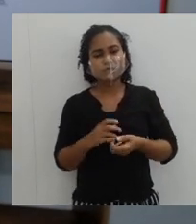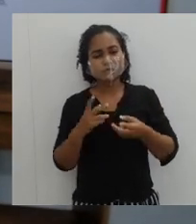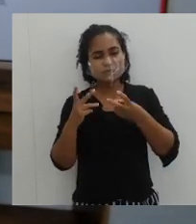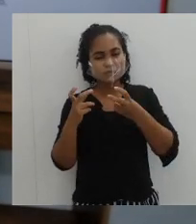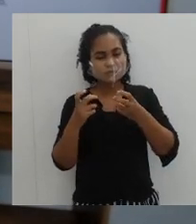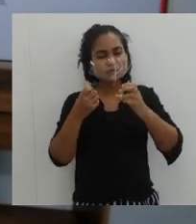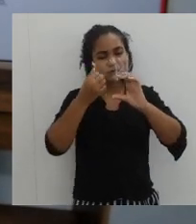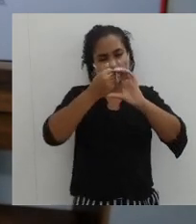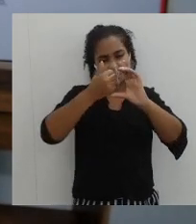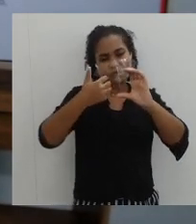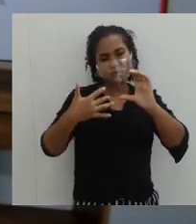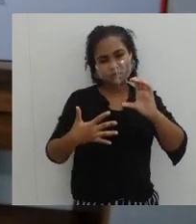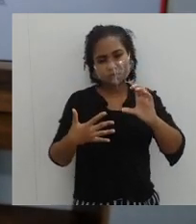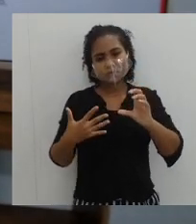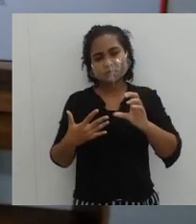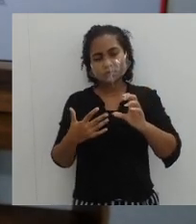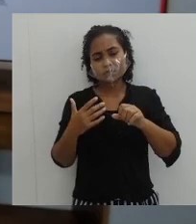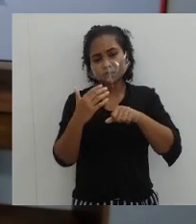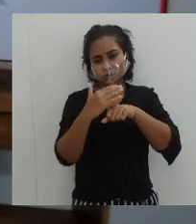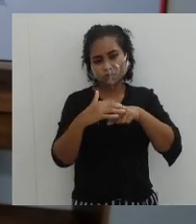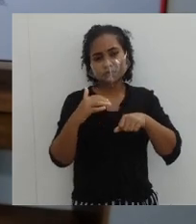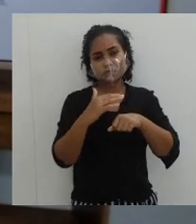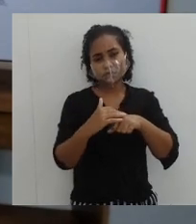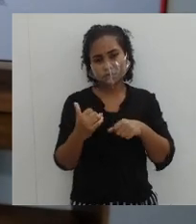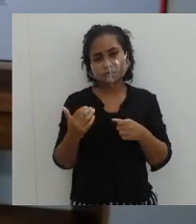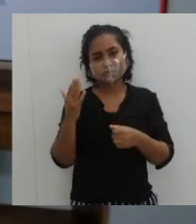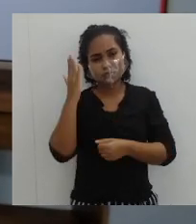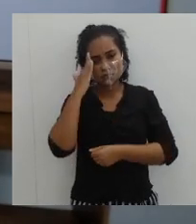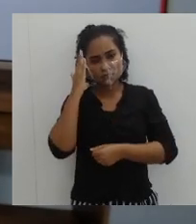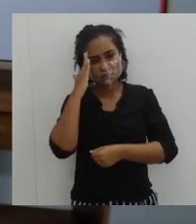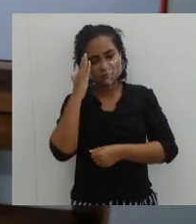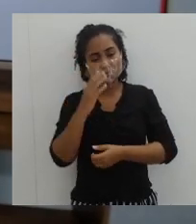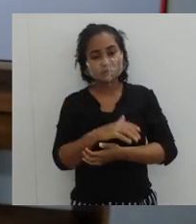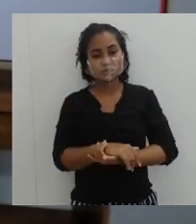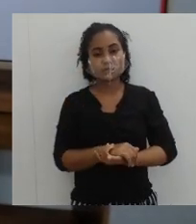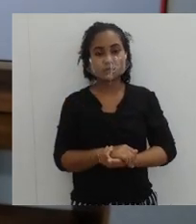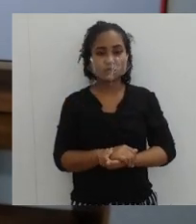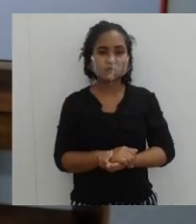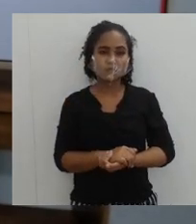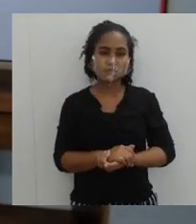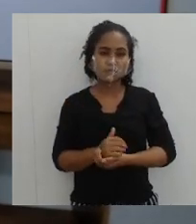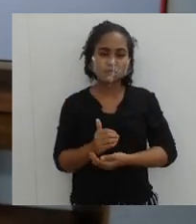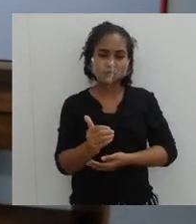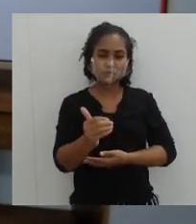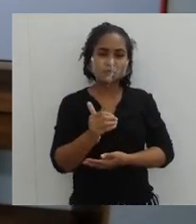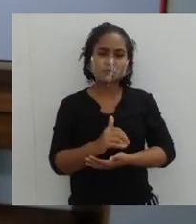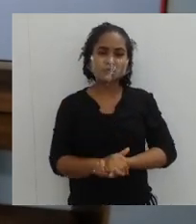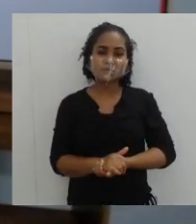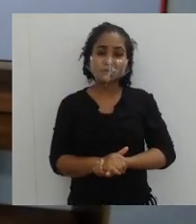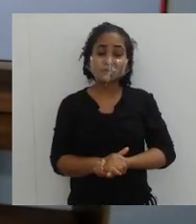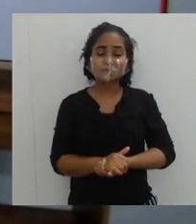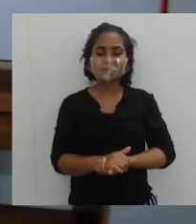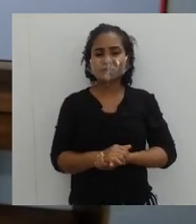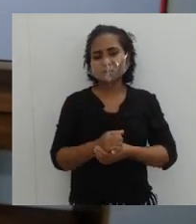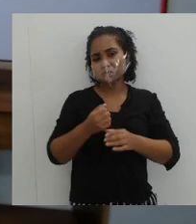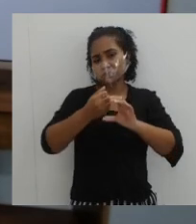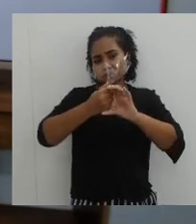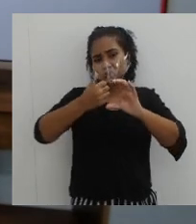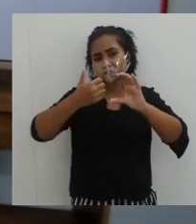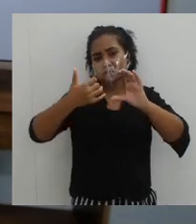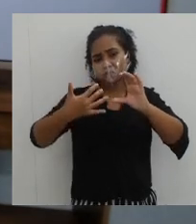saber essas classificações dos parasitas para a gente entender um pouco mais dele, tá? Então vamos falar agora das